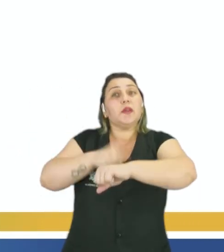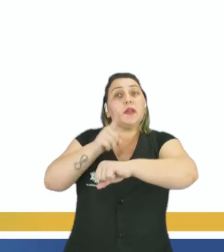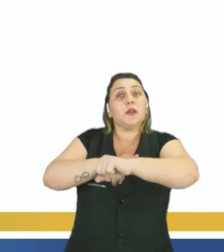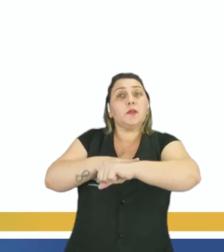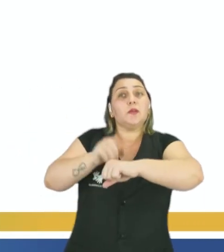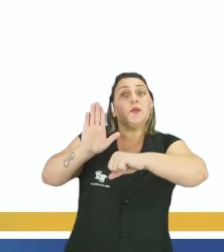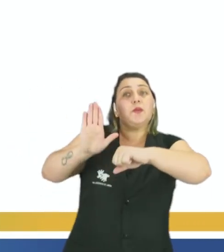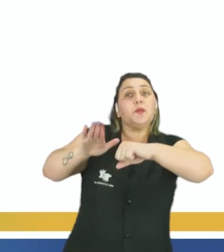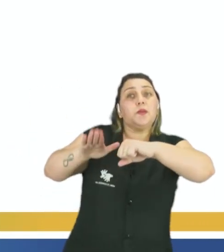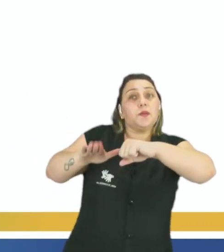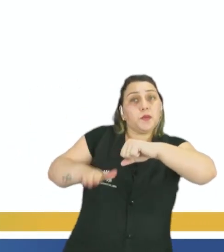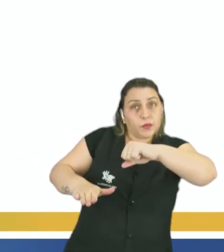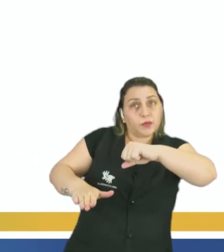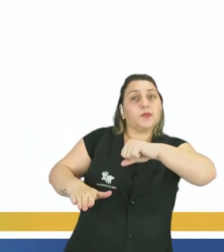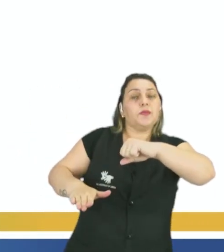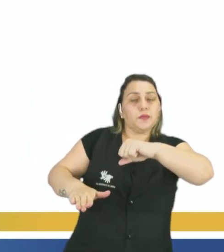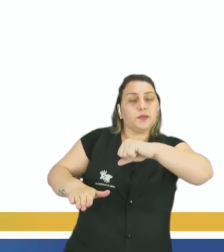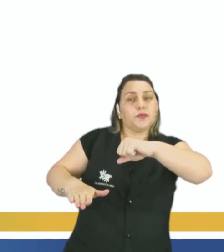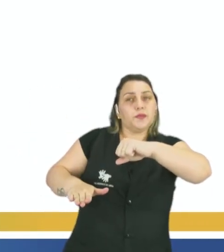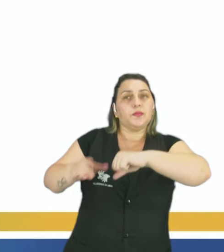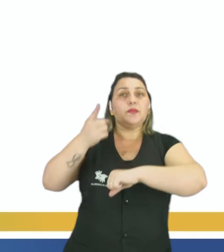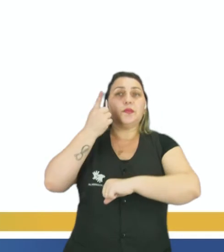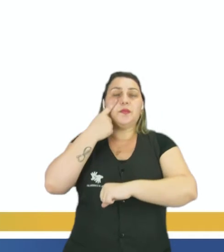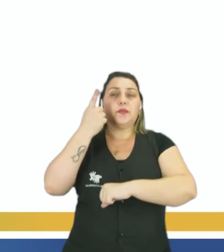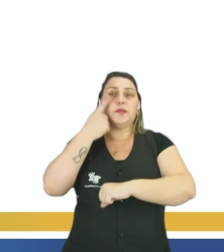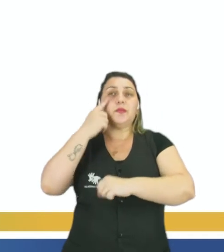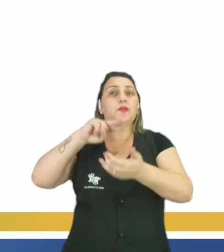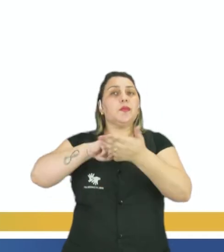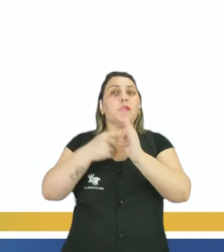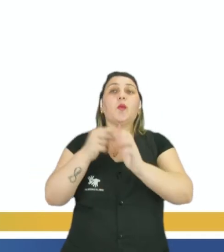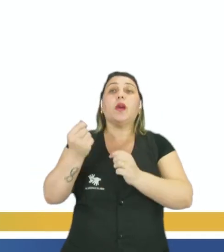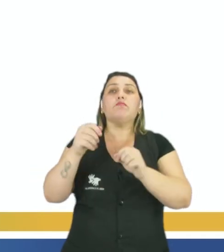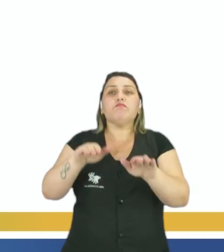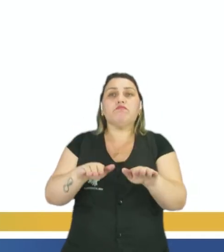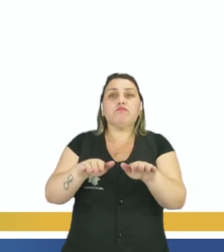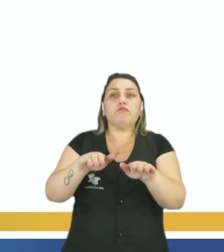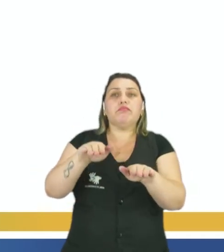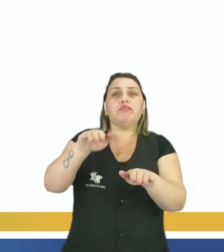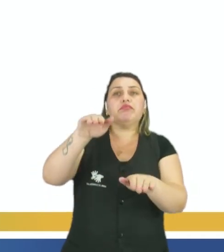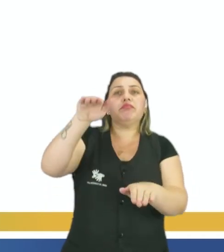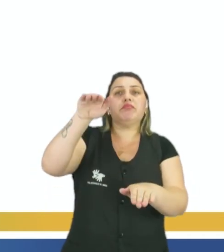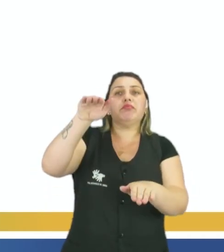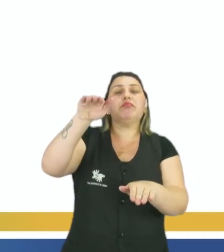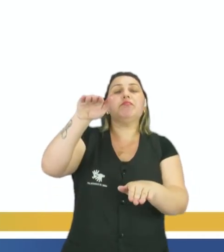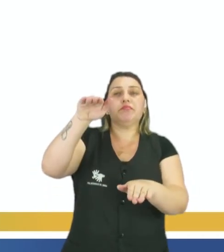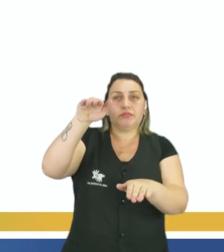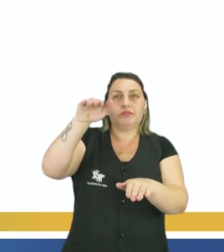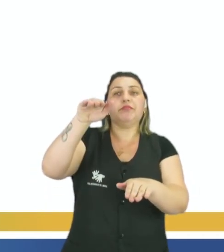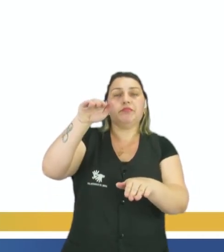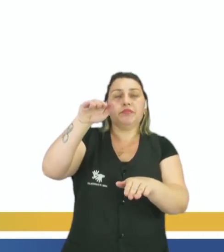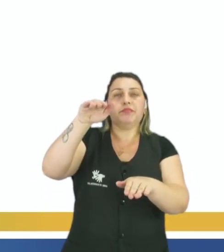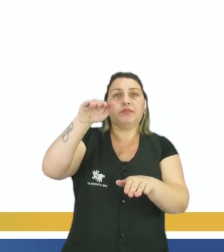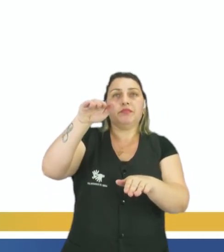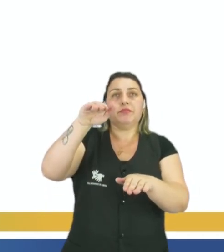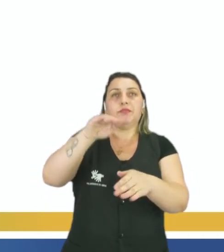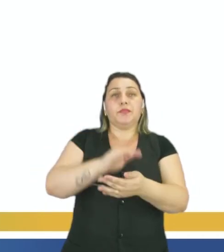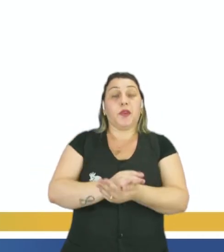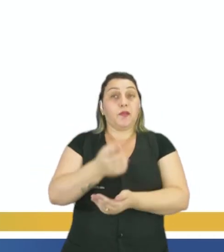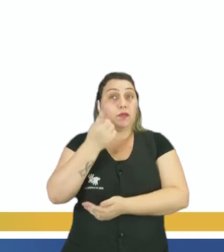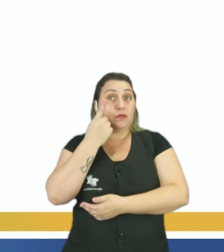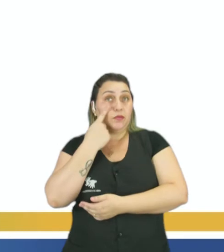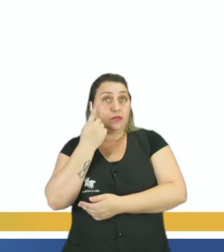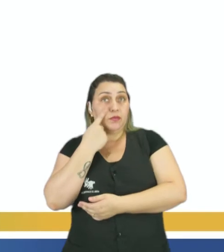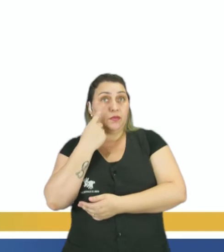vai diminuindo. Então isso implica dizer que nós temos uma grandeza inversamente proporcional. Então